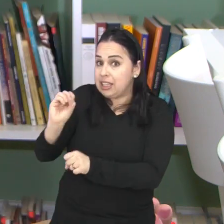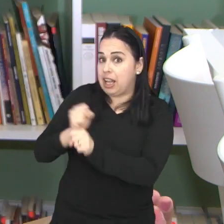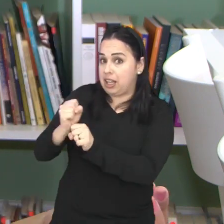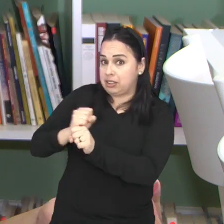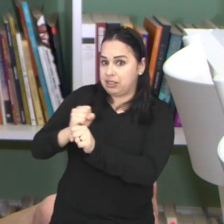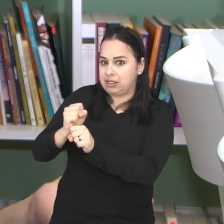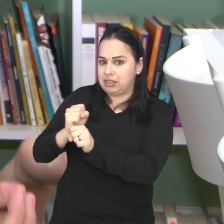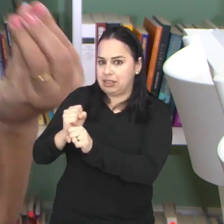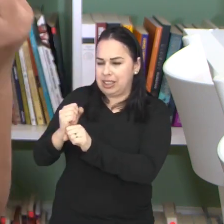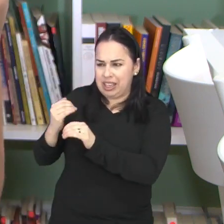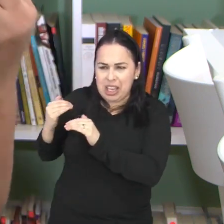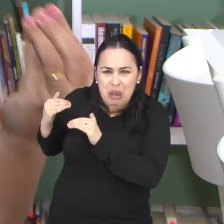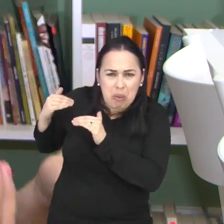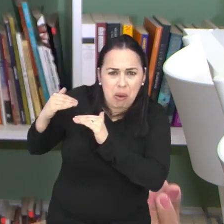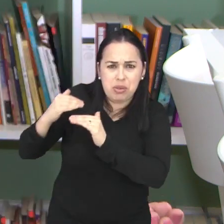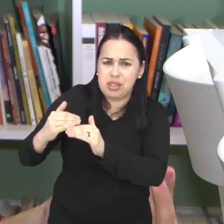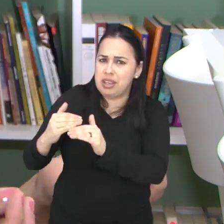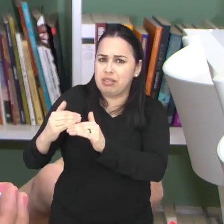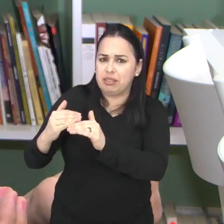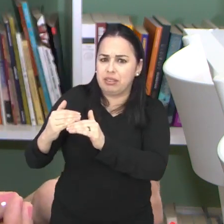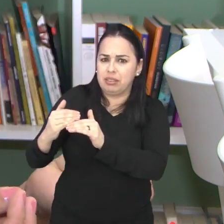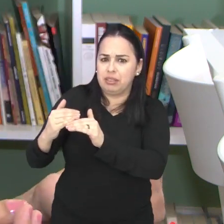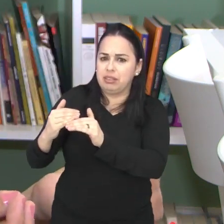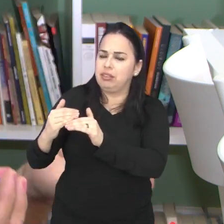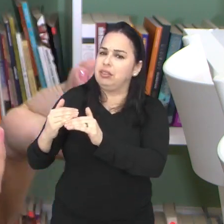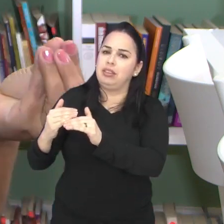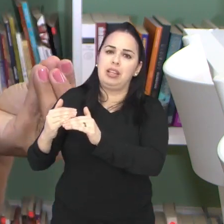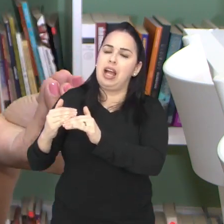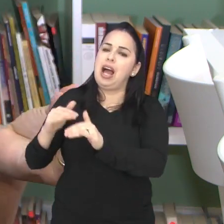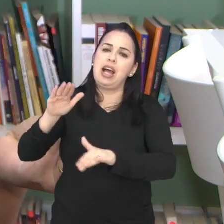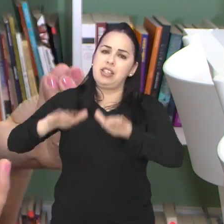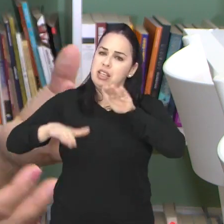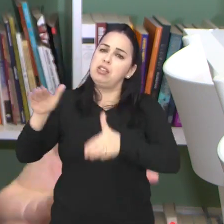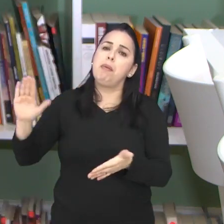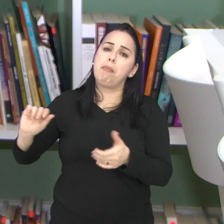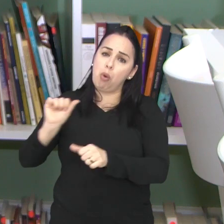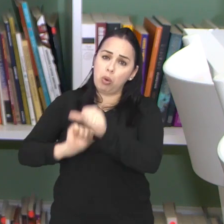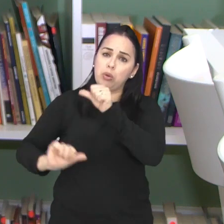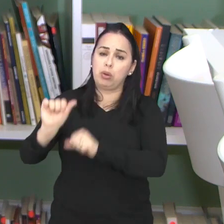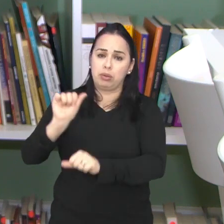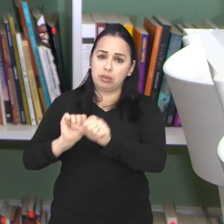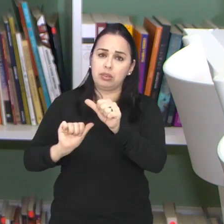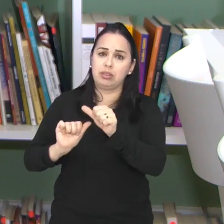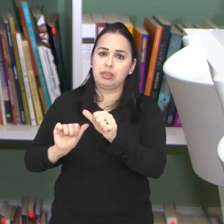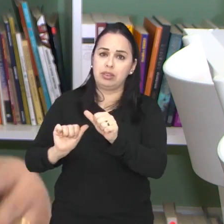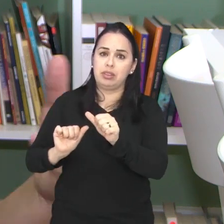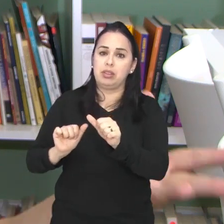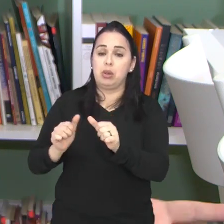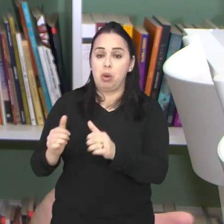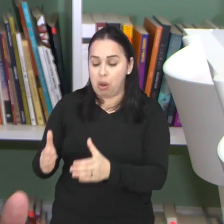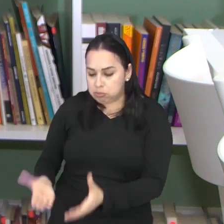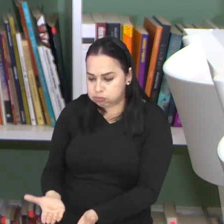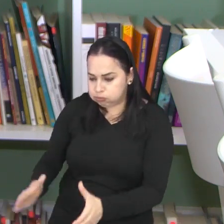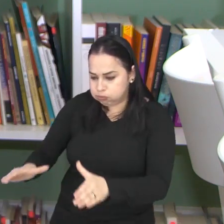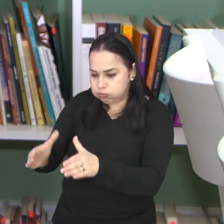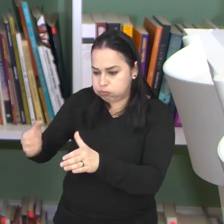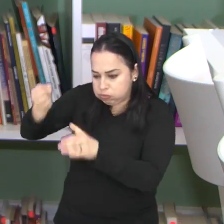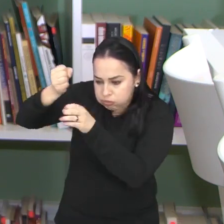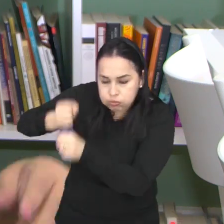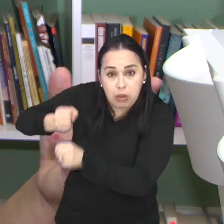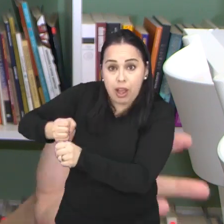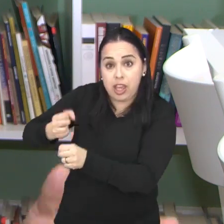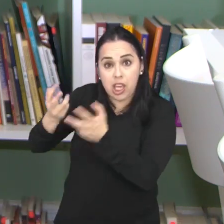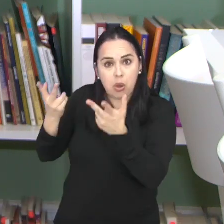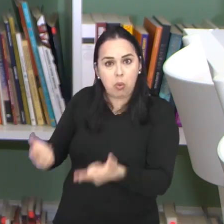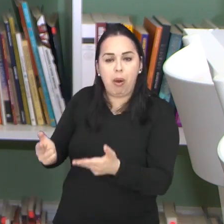daquela maneira há 30 anos. Igualzinho a como ela fazia há 30 anos, talvez não seja possível. O instrumento até pode ser o